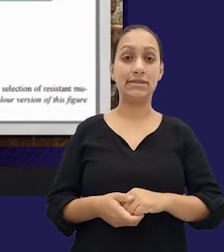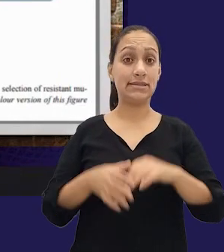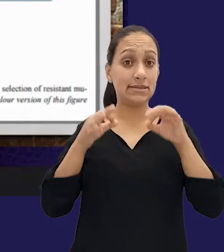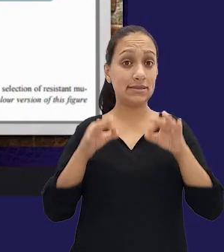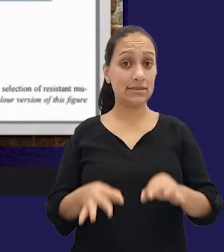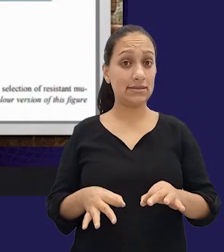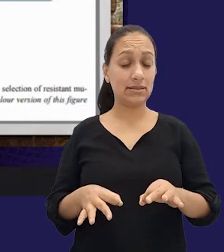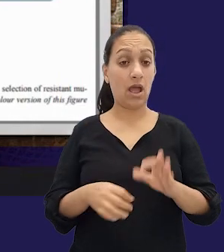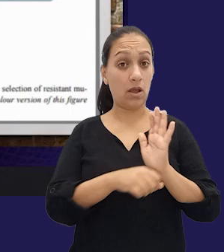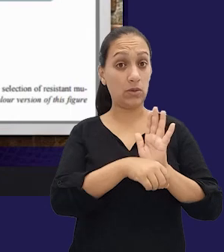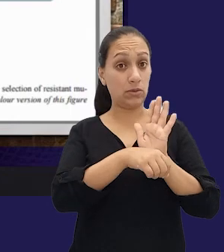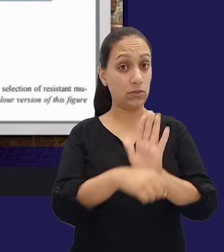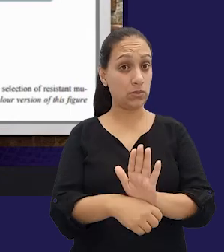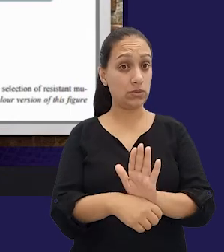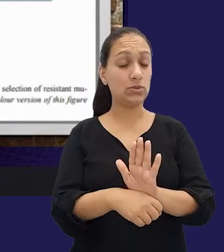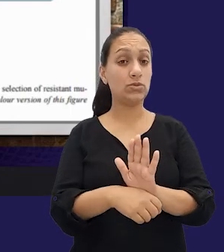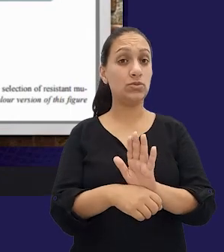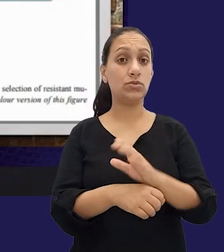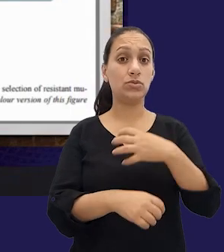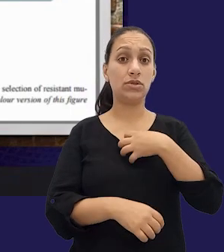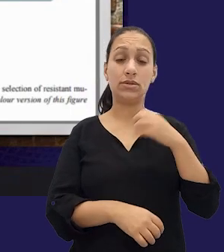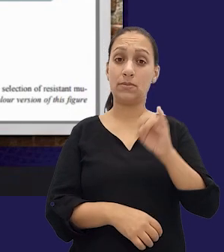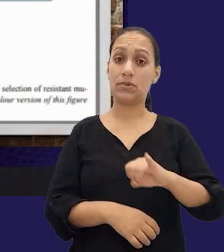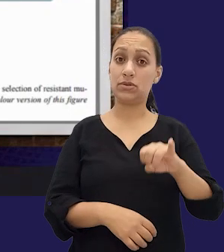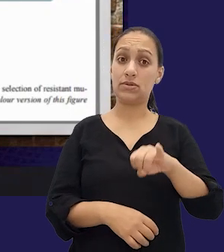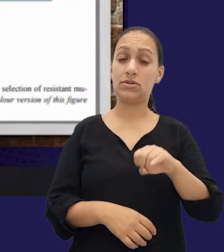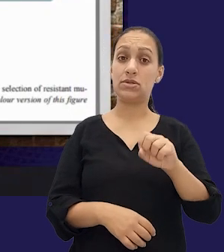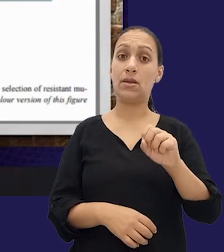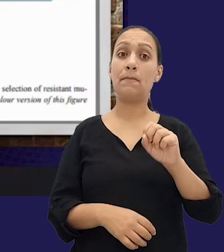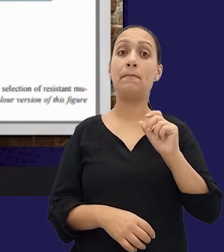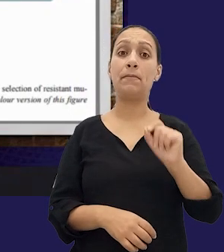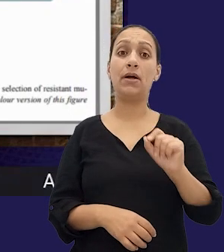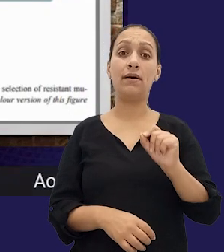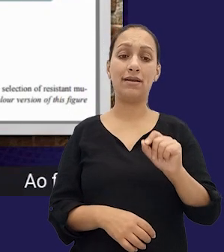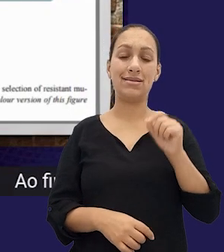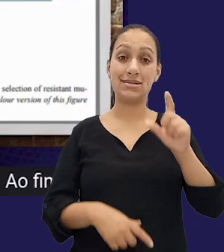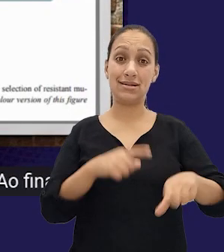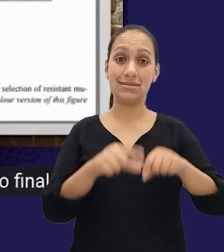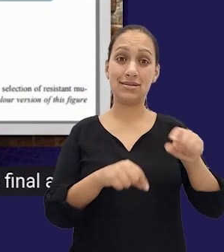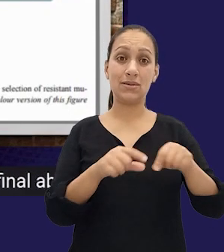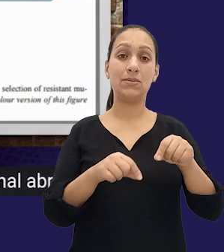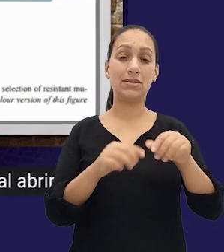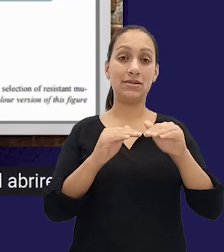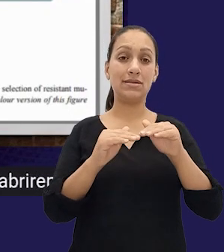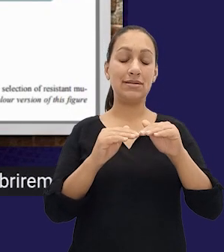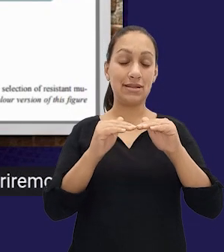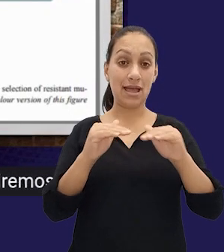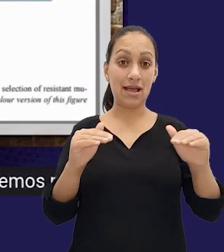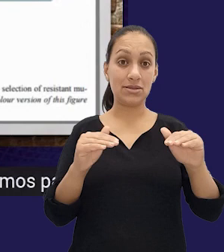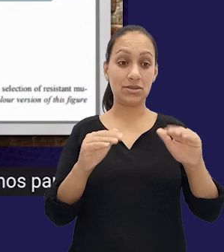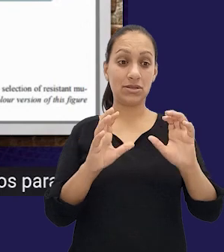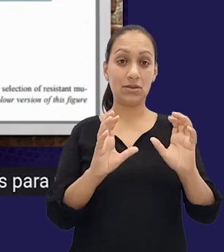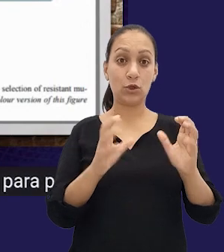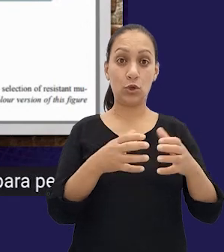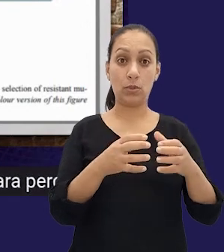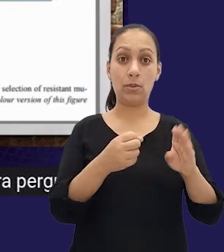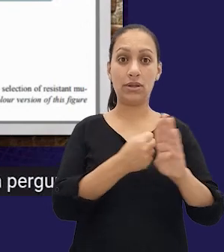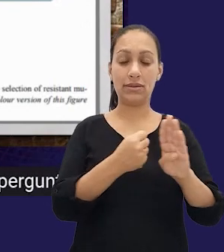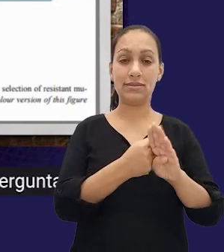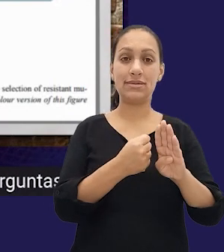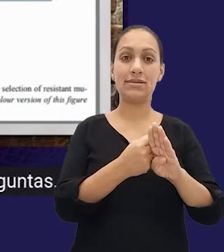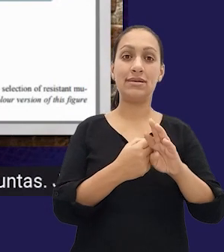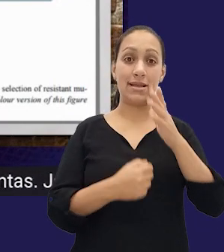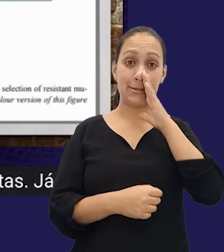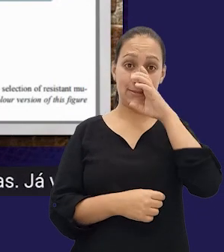que ela estará contribuindo de maneira muito importante para a seleção de linhagens bacterianas resistentes.